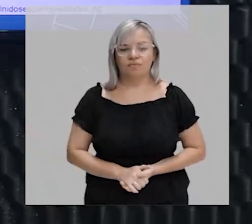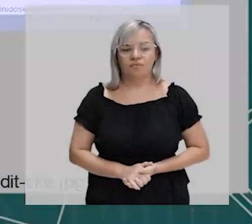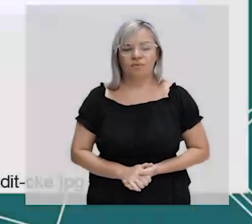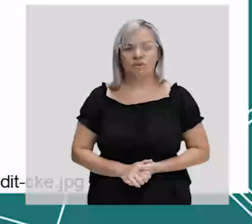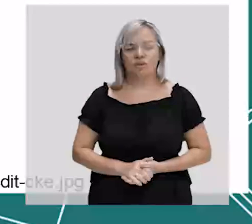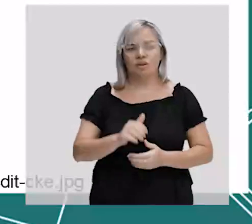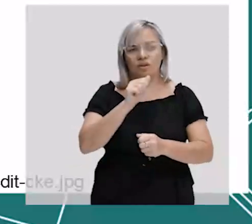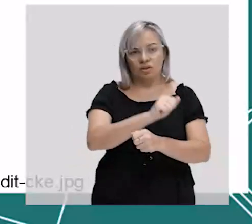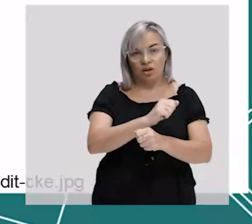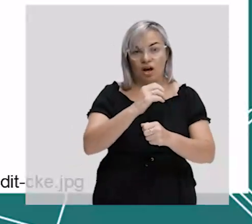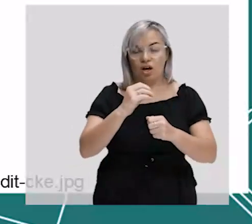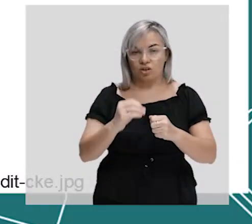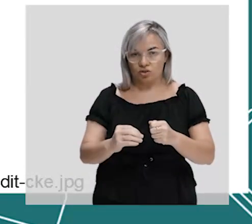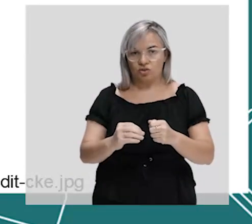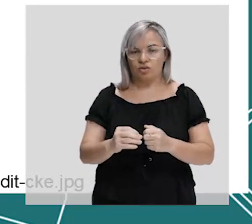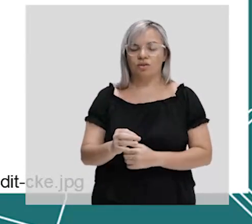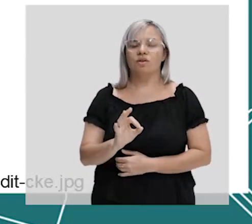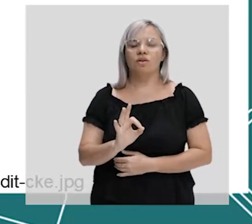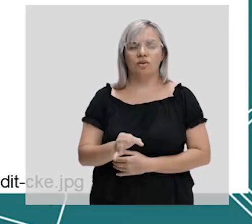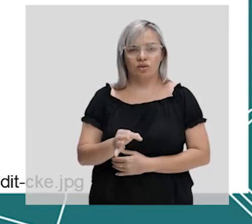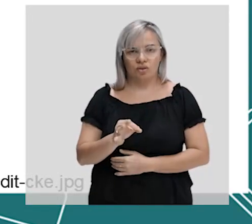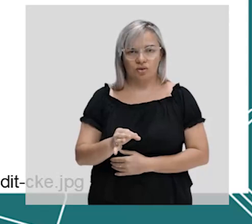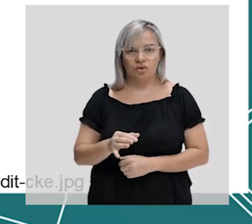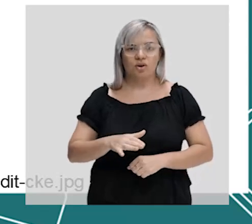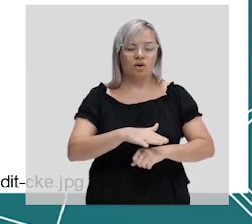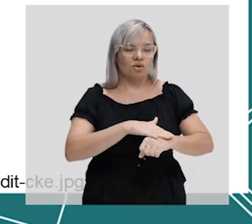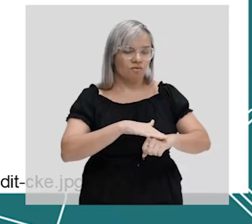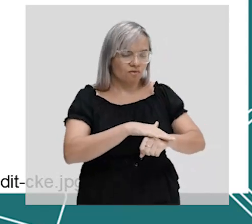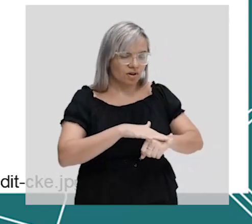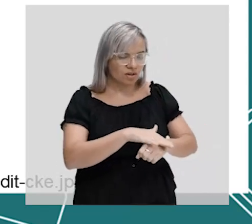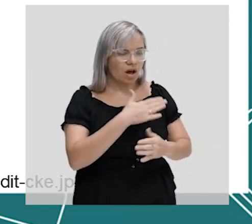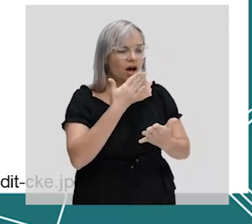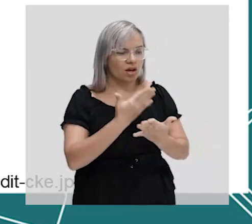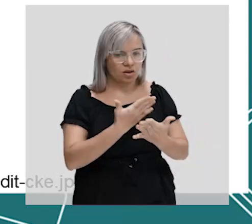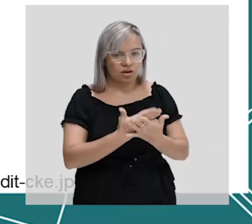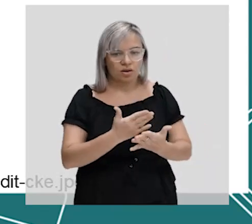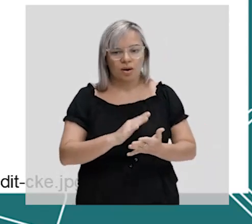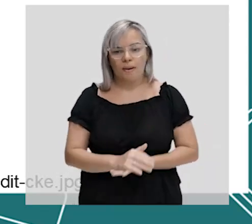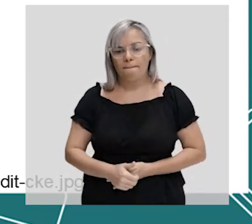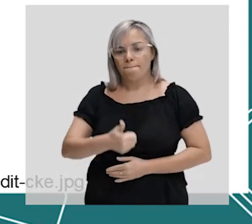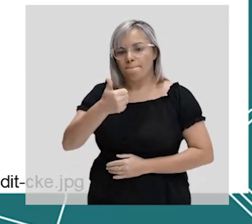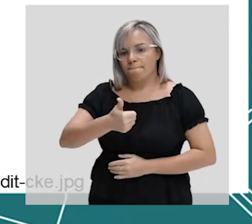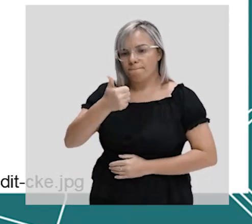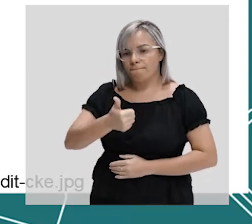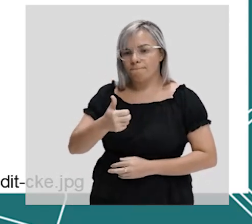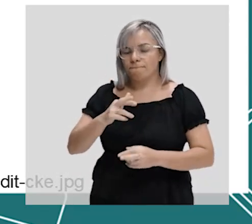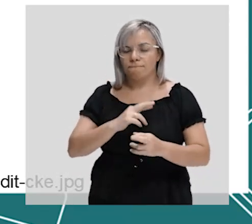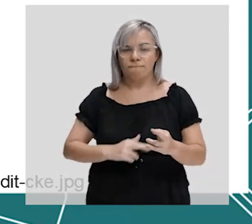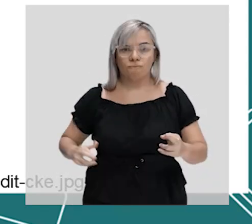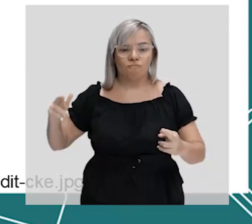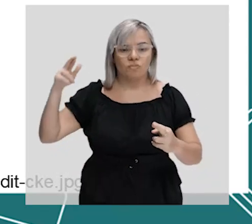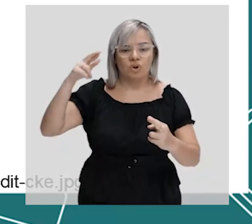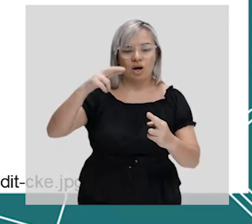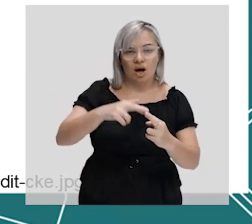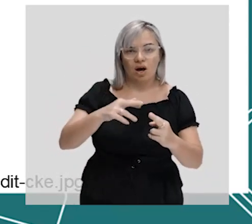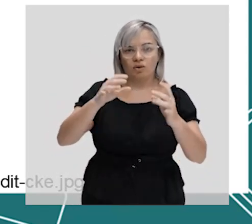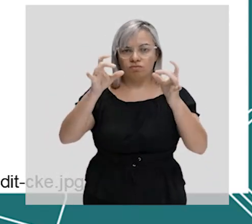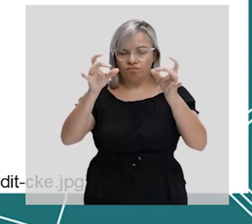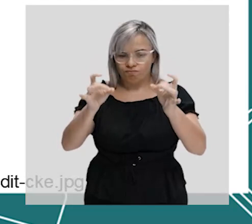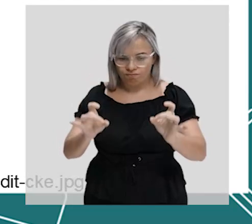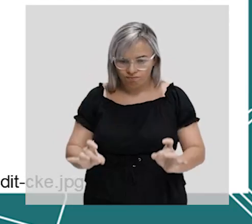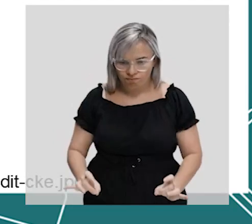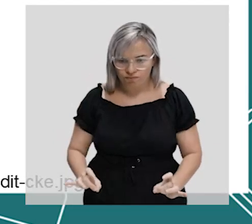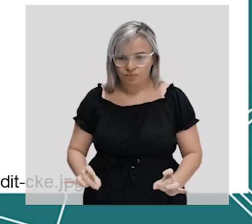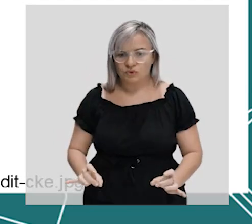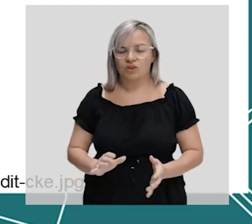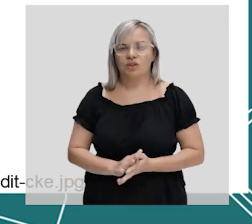Artigos definidos é o que nós vamos conversar primeiro. São aqueles, que se referem a algo específico ou